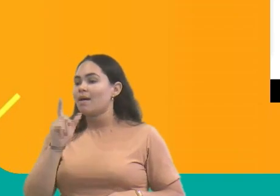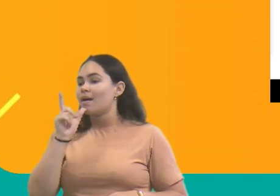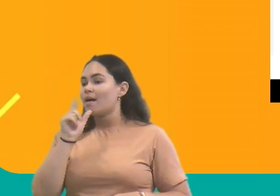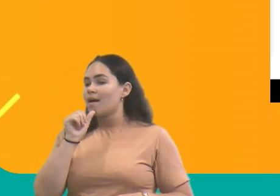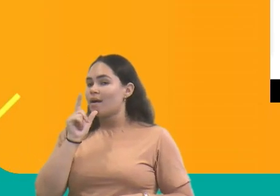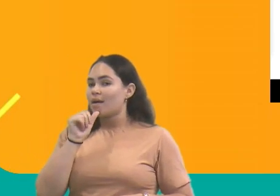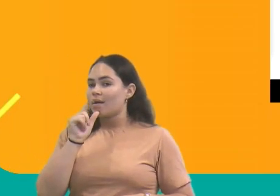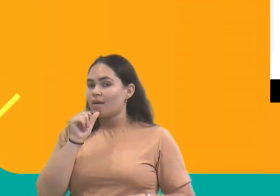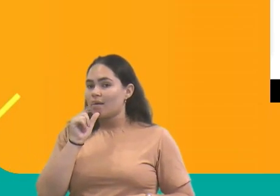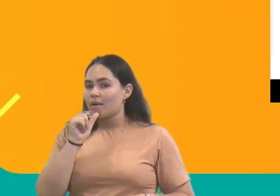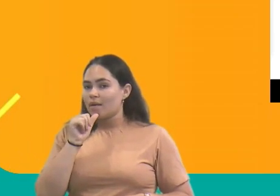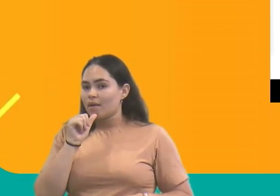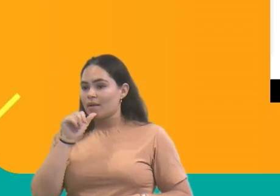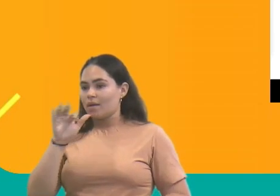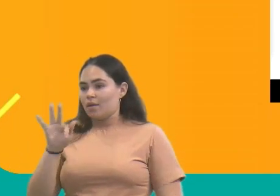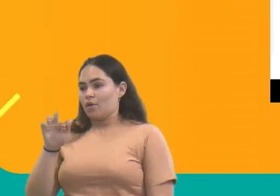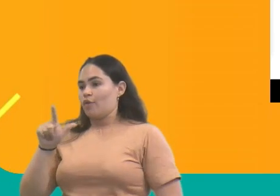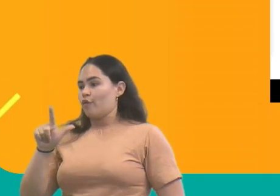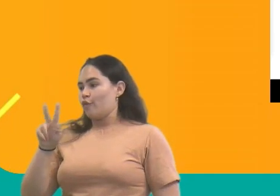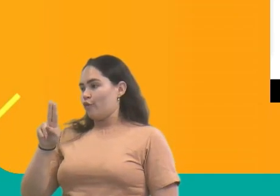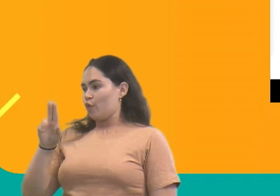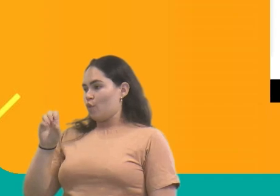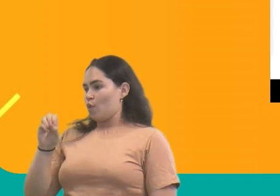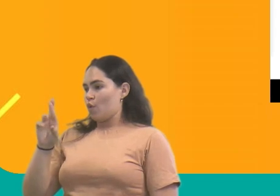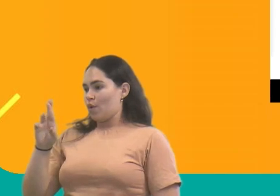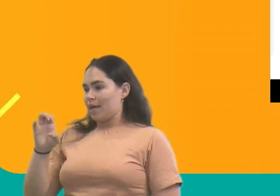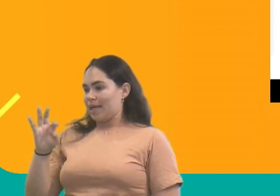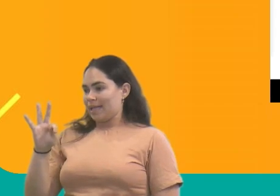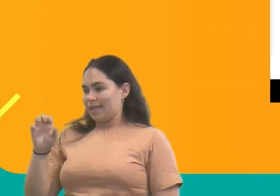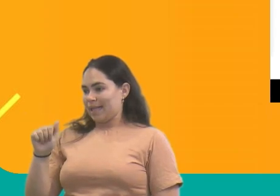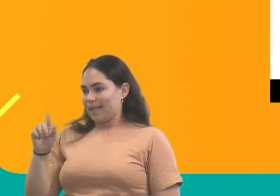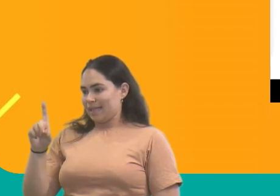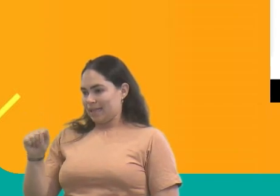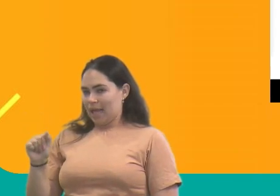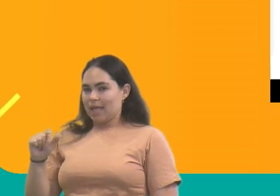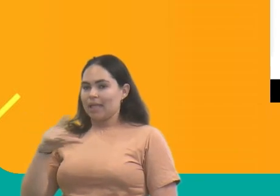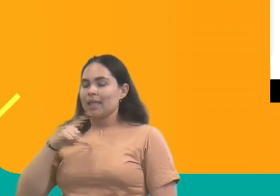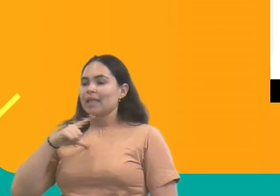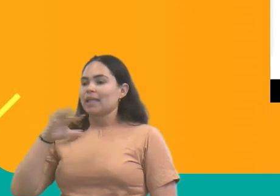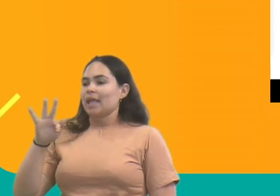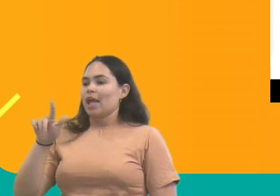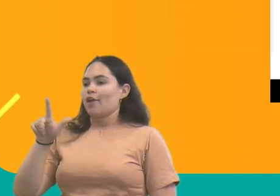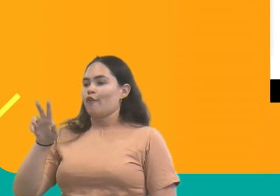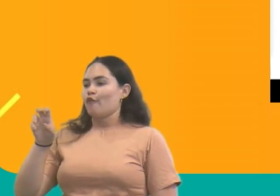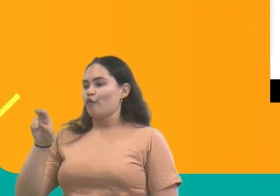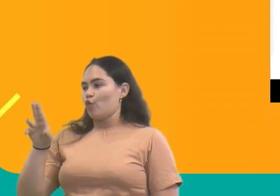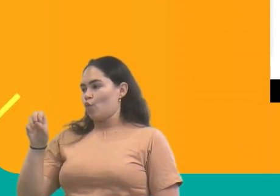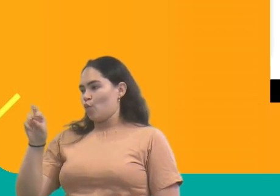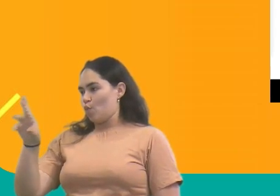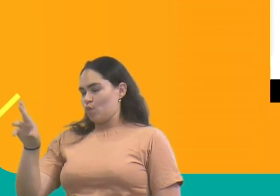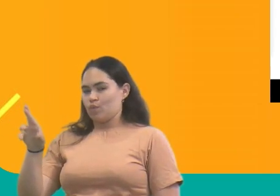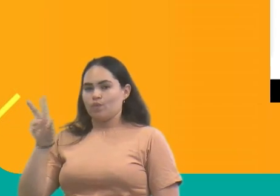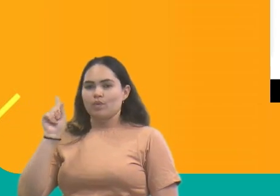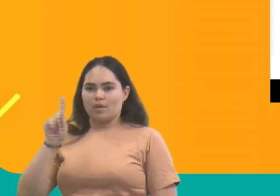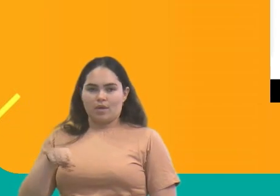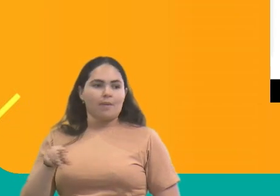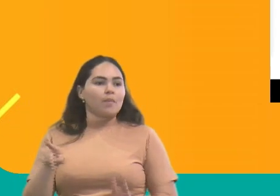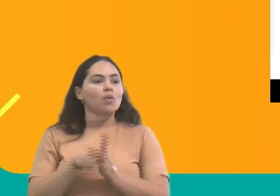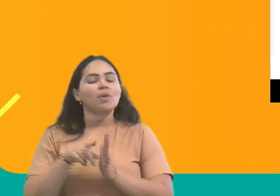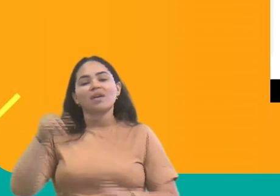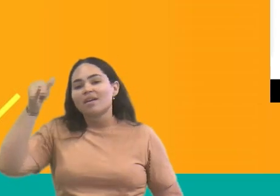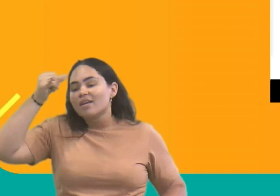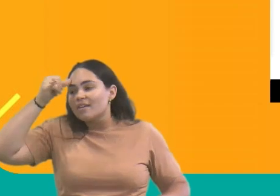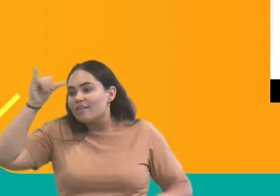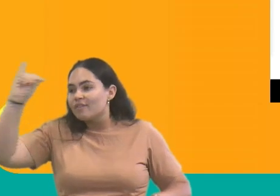é fluoretada. É uma normativa de saneamento básico. Para evitar,